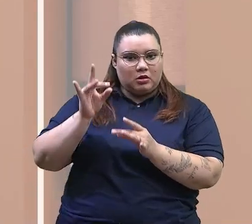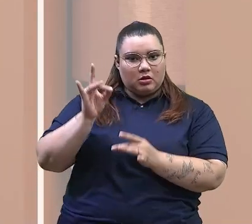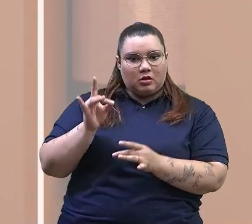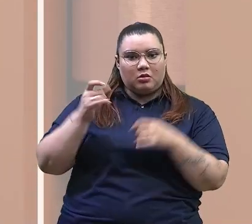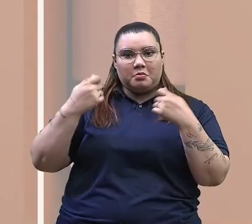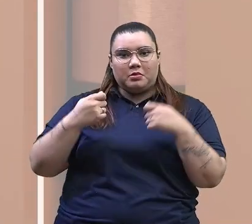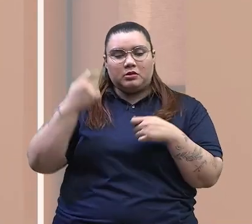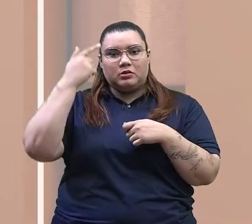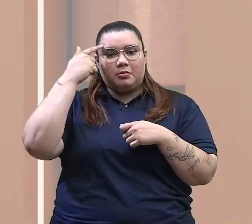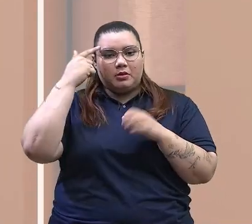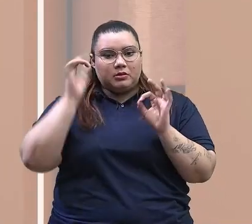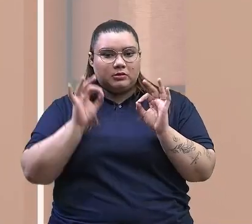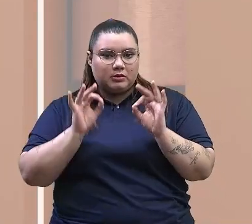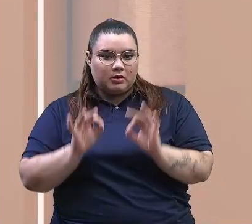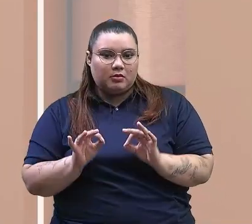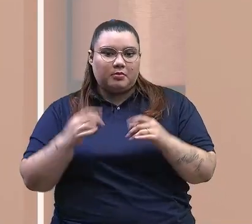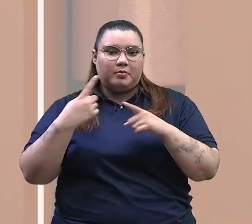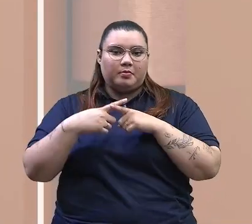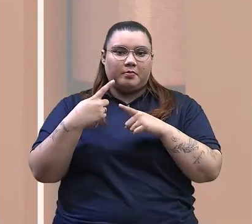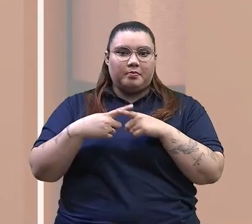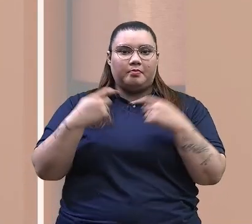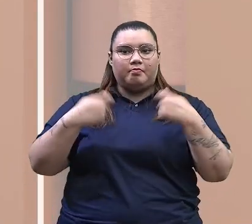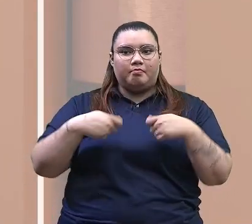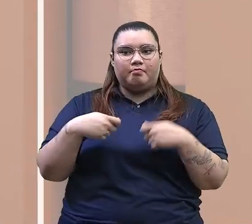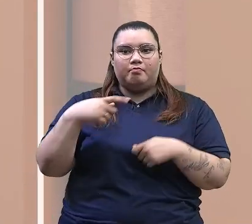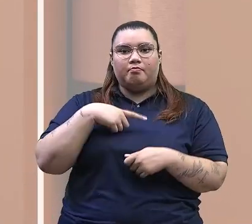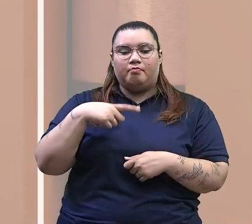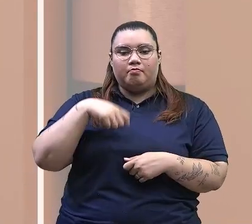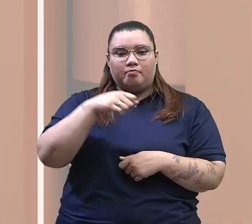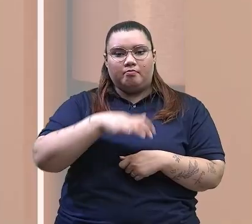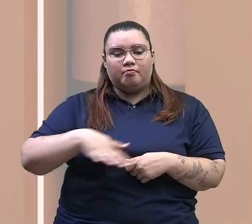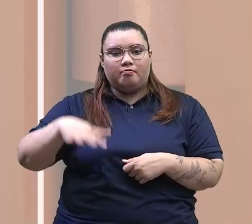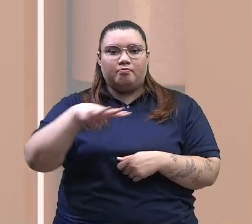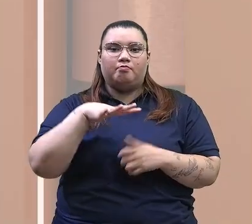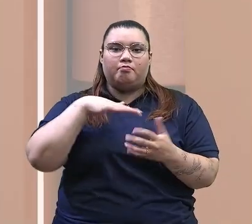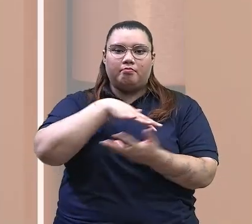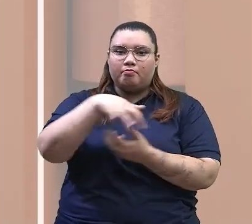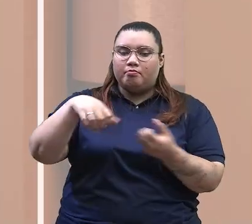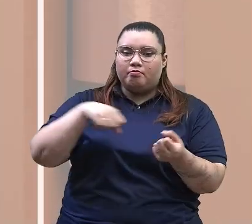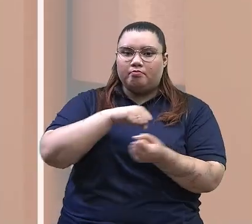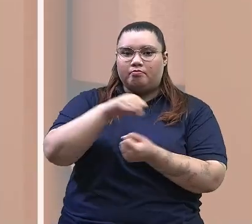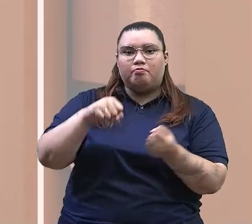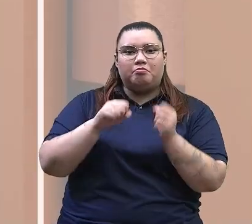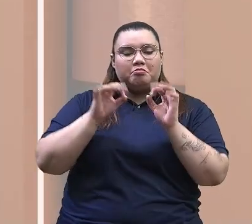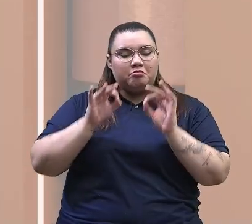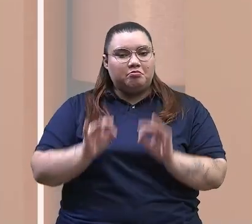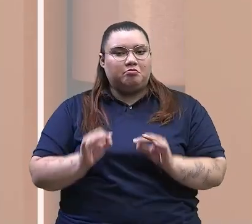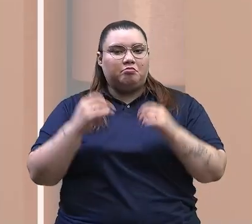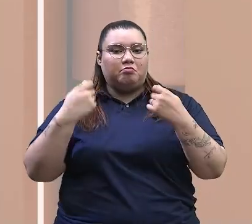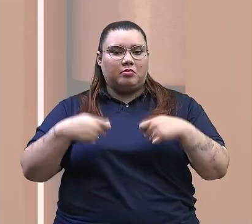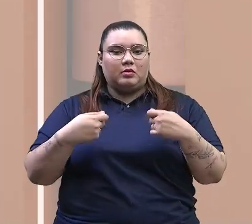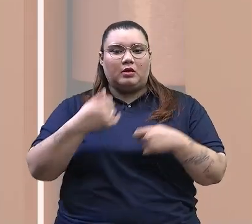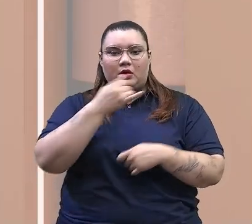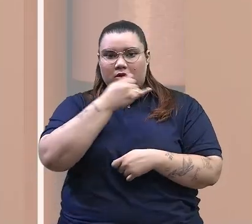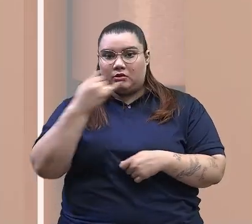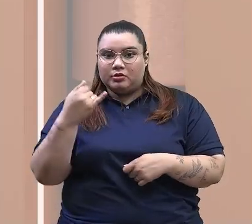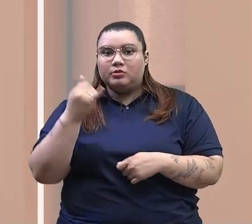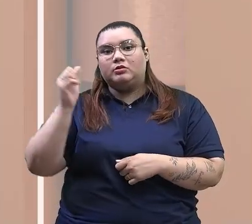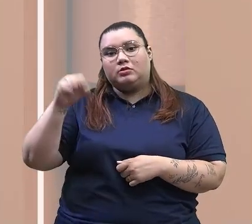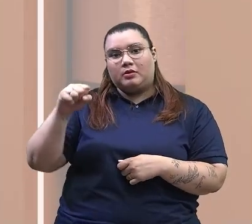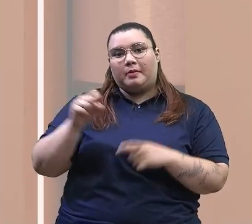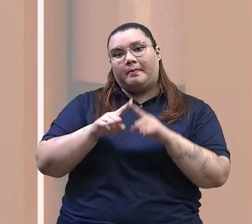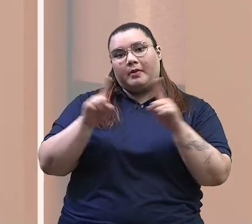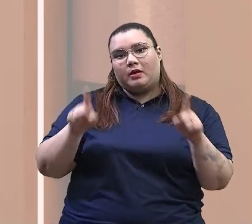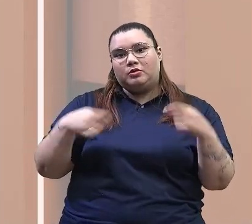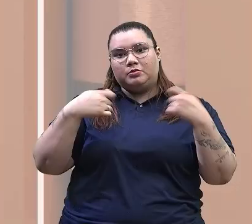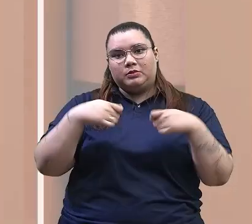né? Pois a gente precisa de um ambiente sustentável, né? A gente precisa de energia, sim, mas a gente também